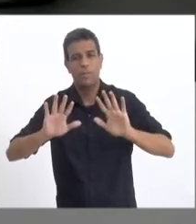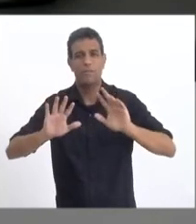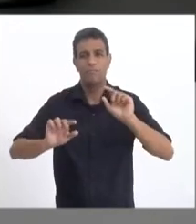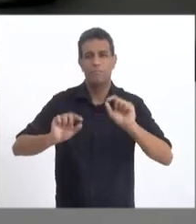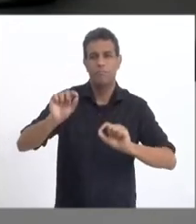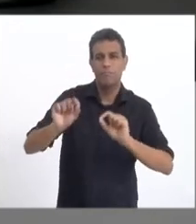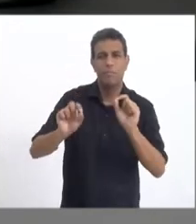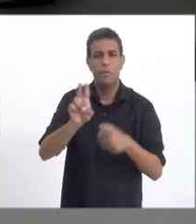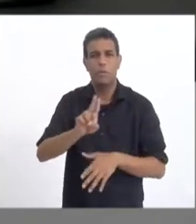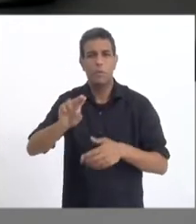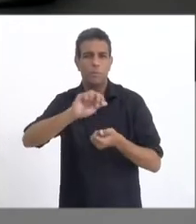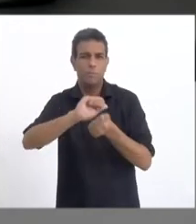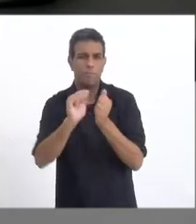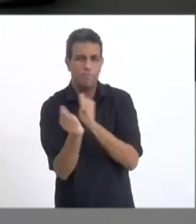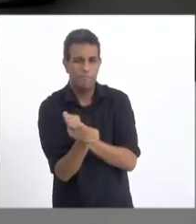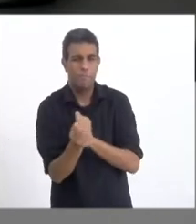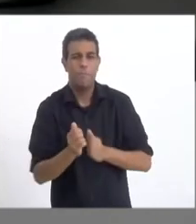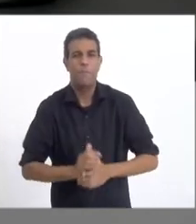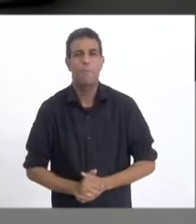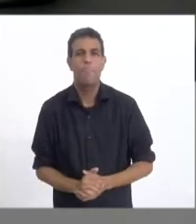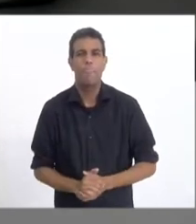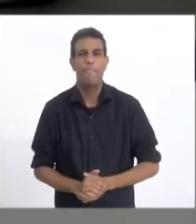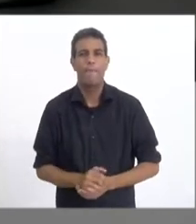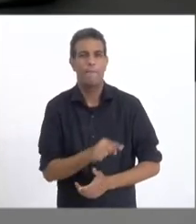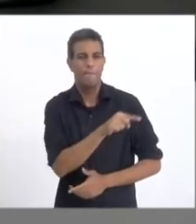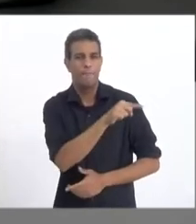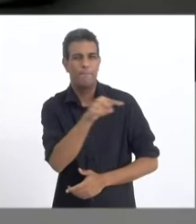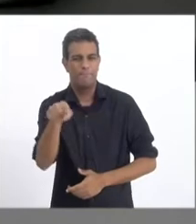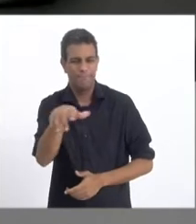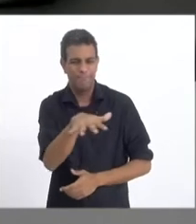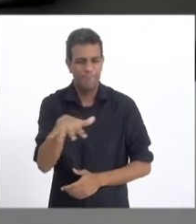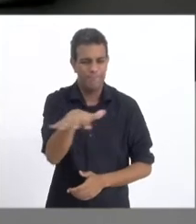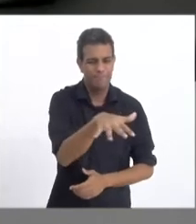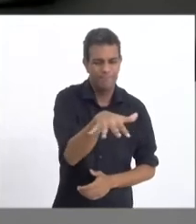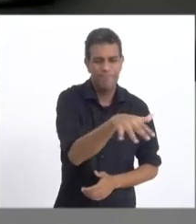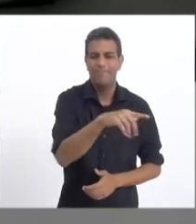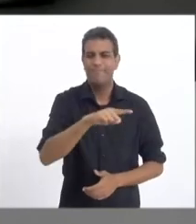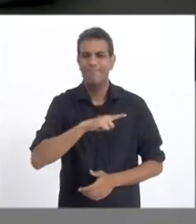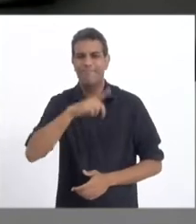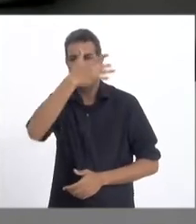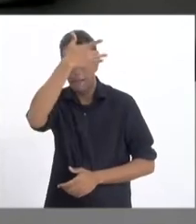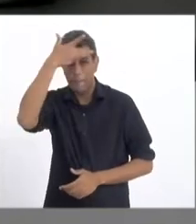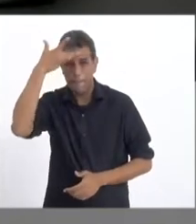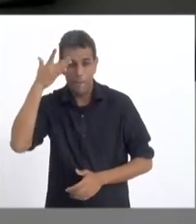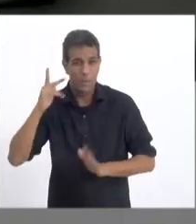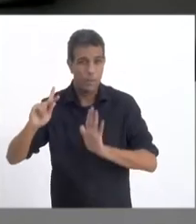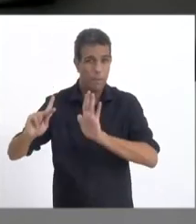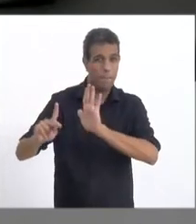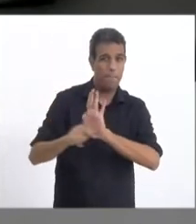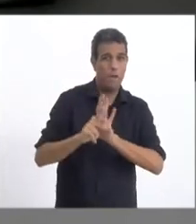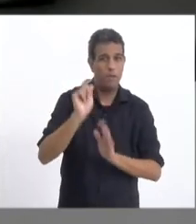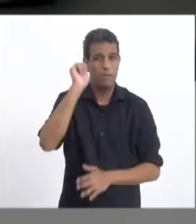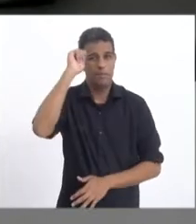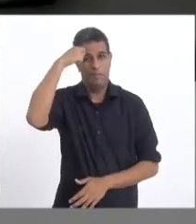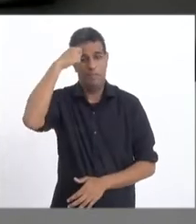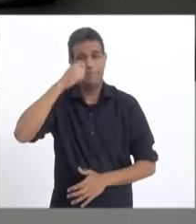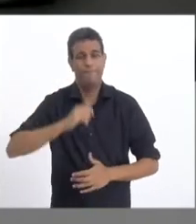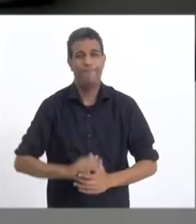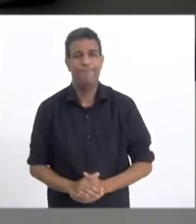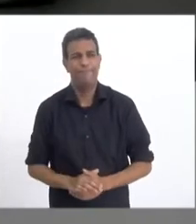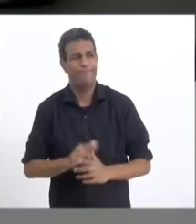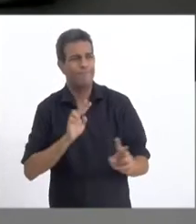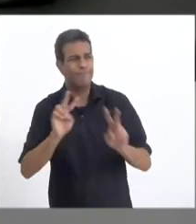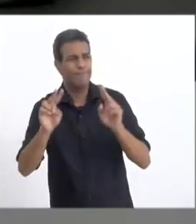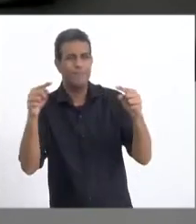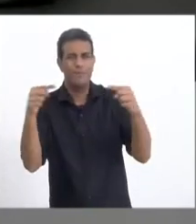vezes, usando comumente esse termo. E a maioria daqueles estudantes eram pessoas negras. Então, nós precisamos olhar